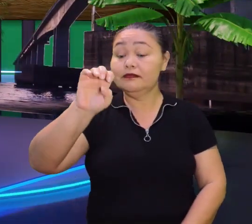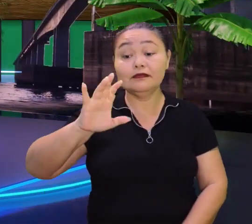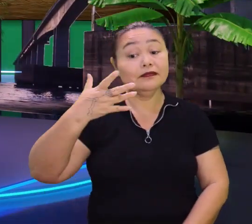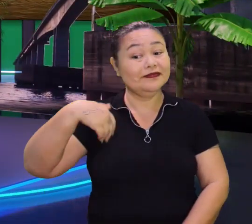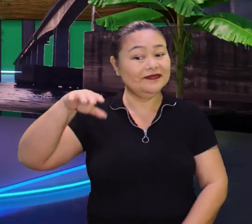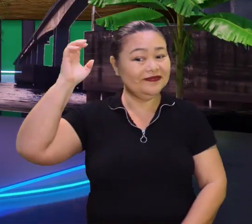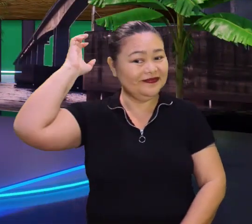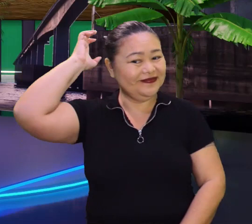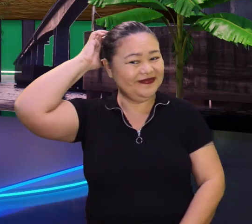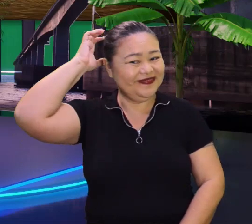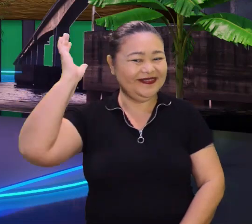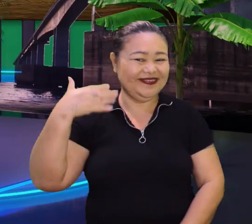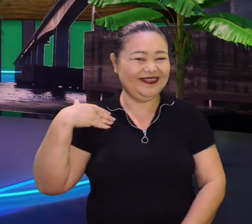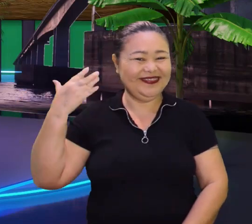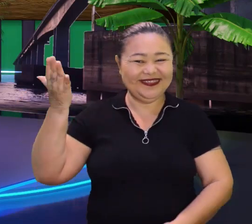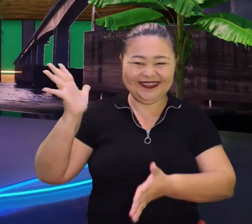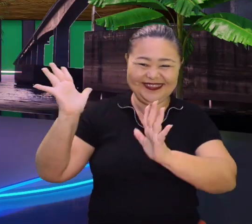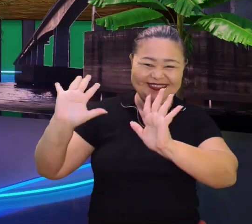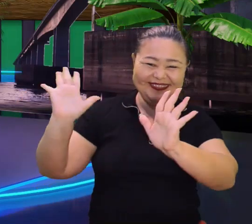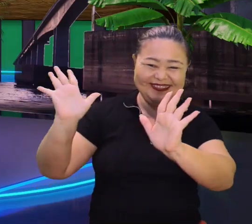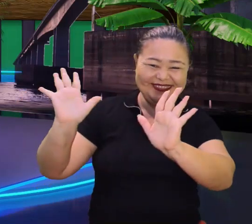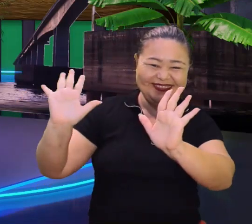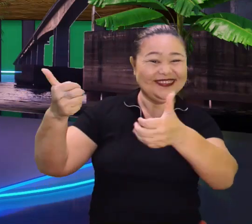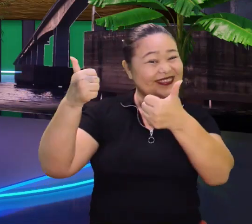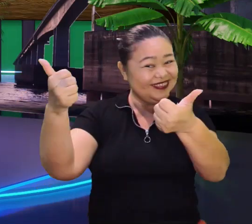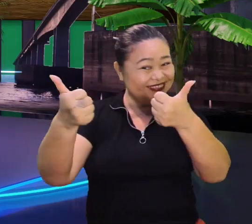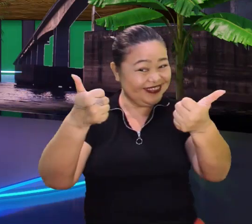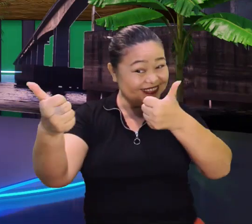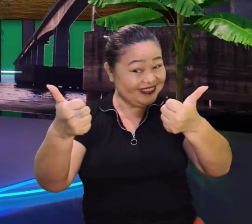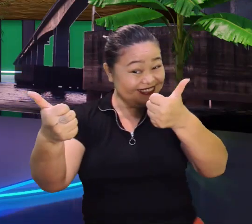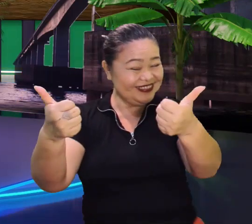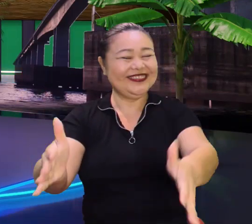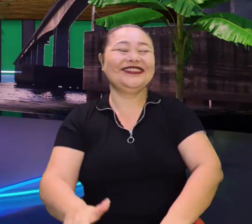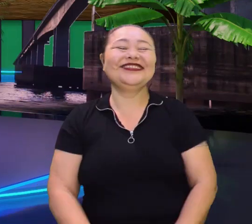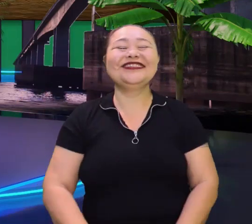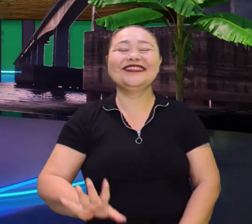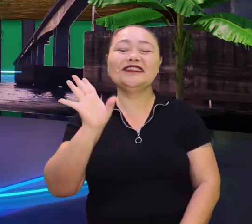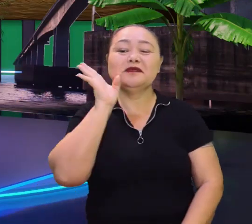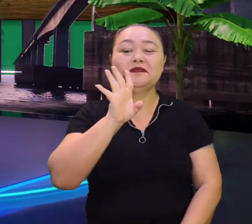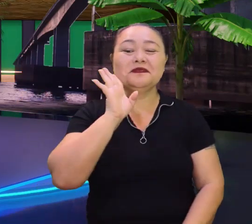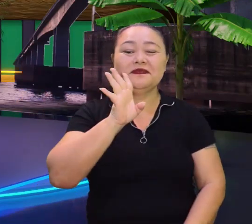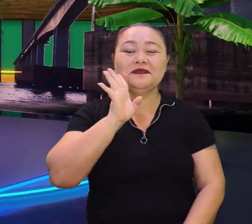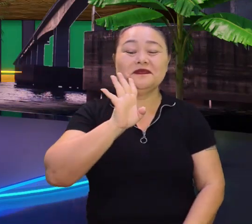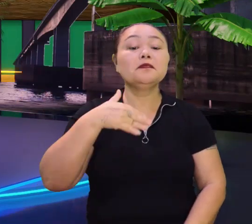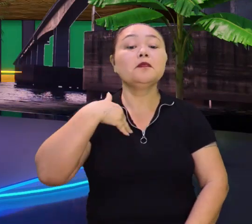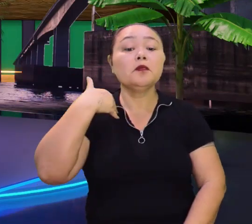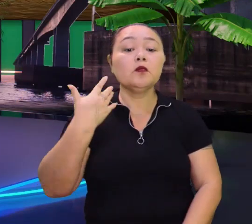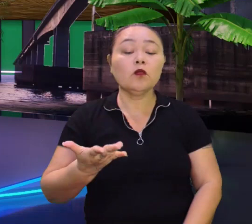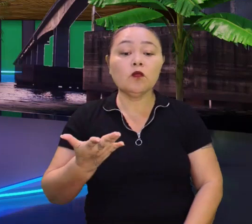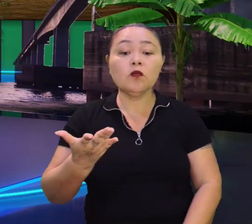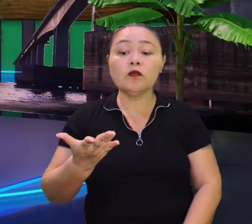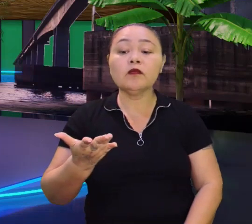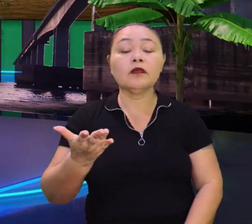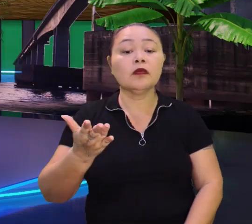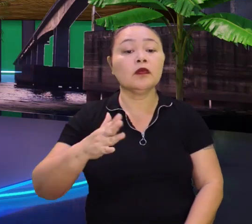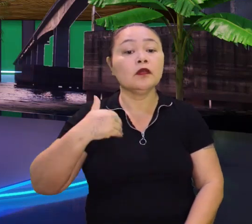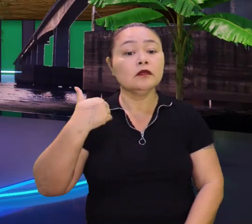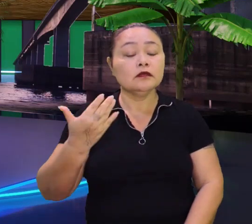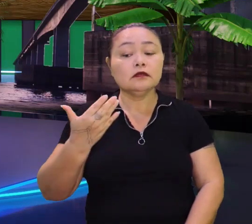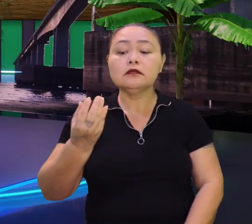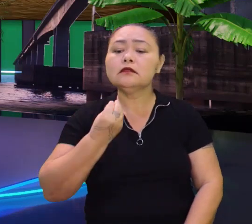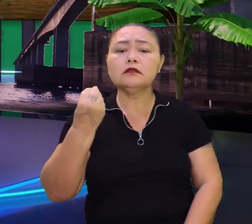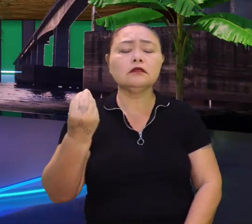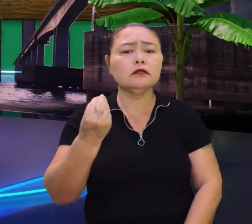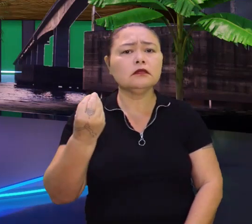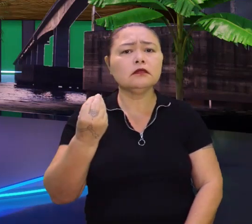Jorge, Aldelinda, olha só essa menina que legal, olha só como ela é sorridente, olha só que legal. E é o seguinte, como